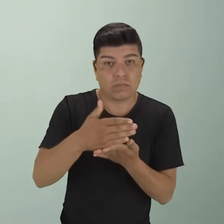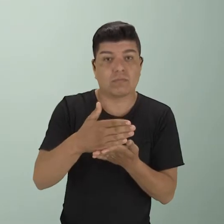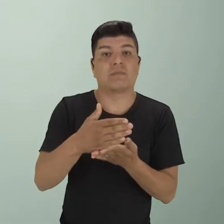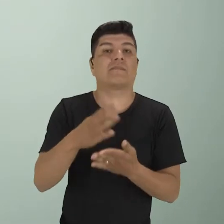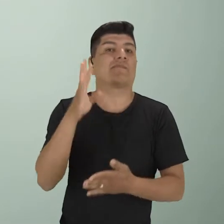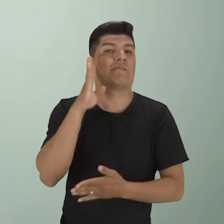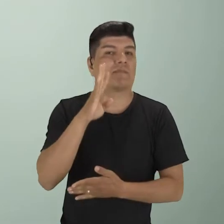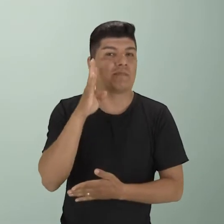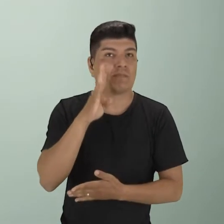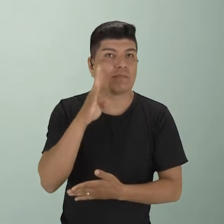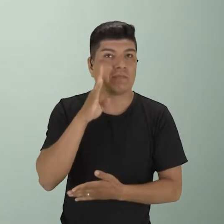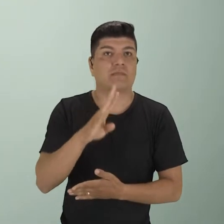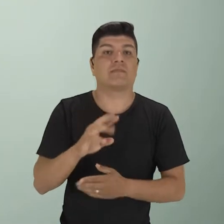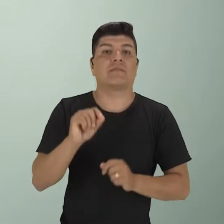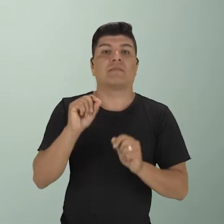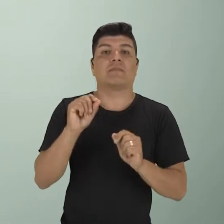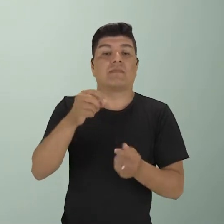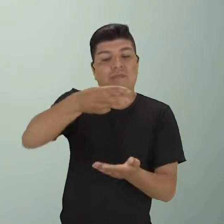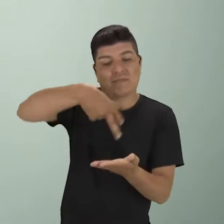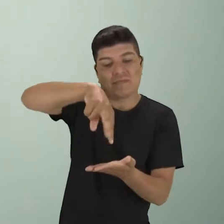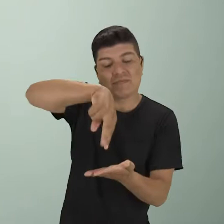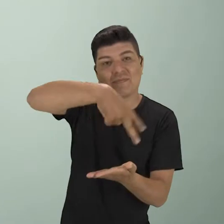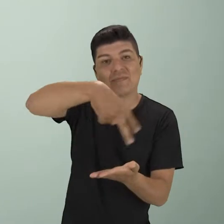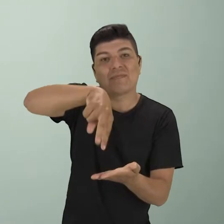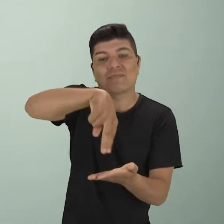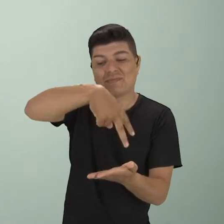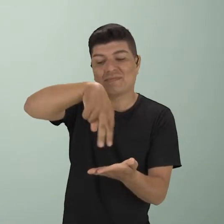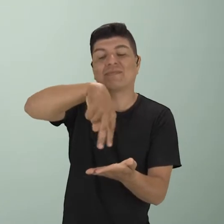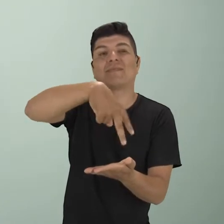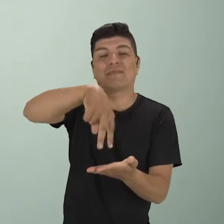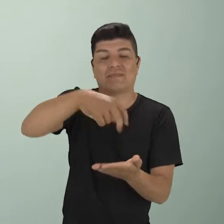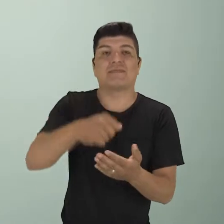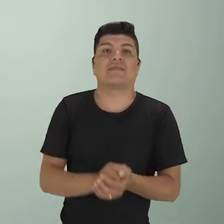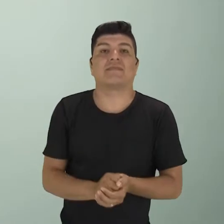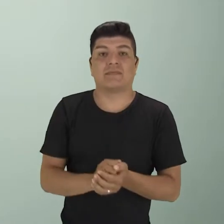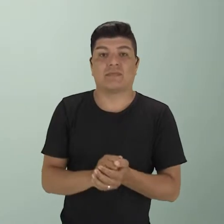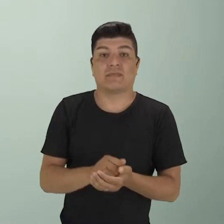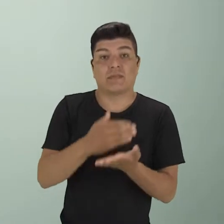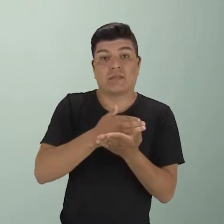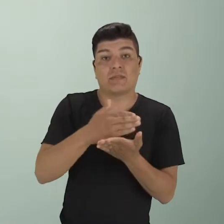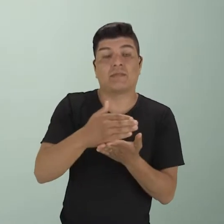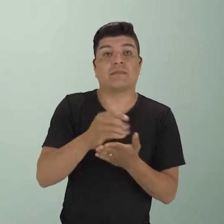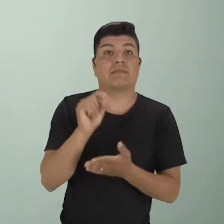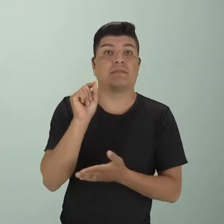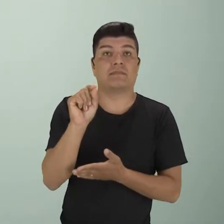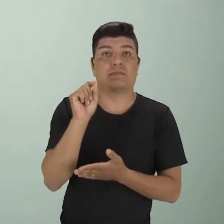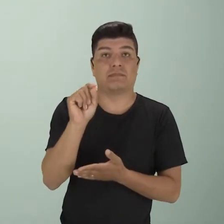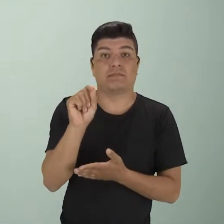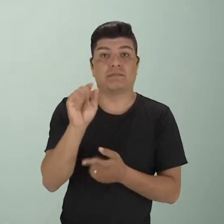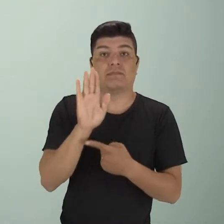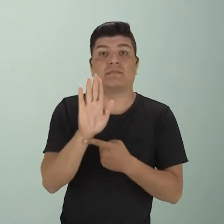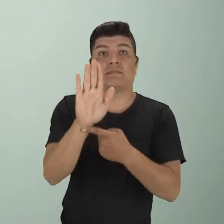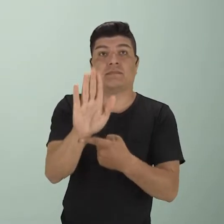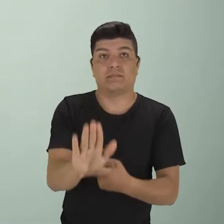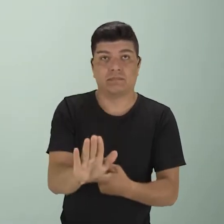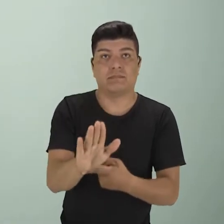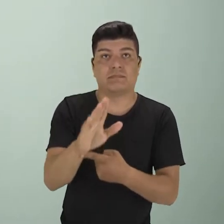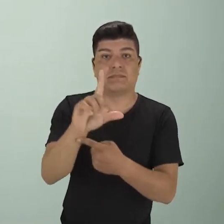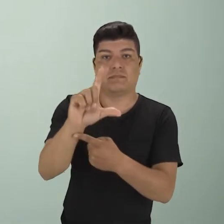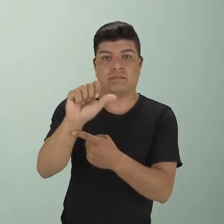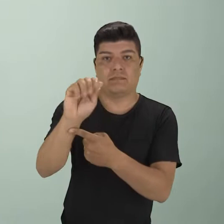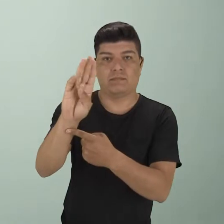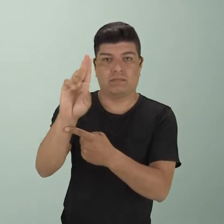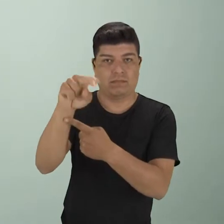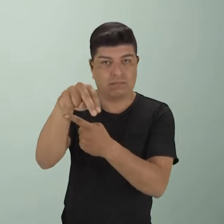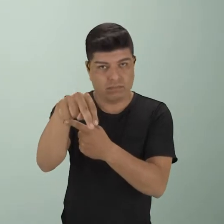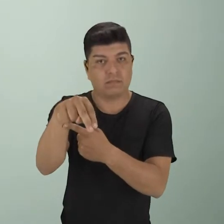muito bacana. Nós vamos falar de dança. E para falar de dança, vamos iniciar com as contribuições de Laban